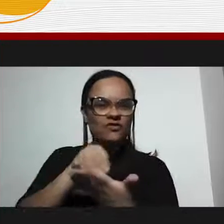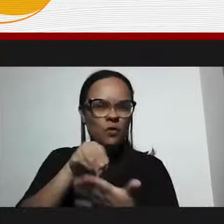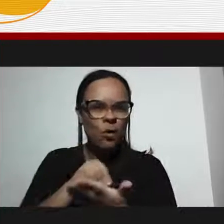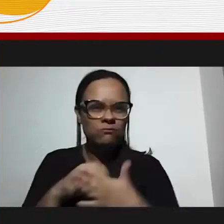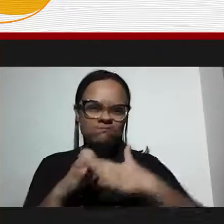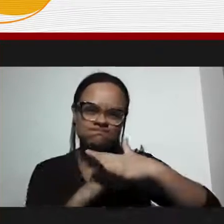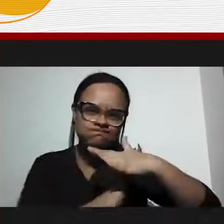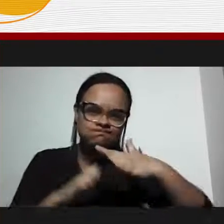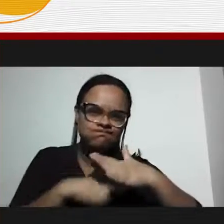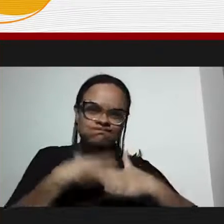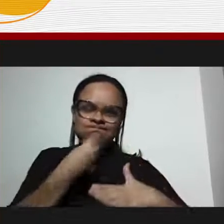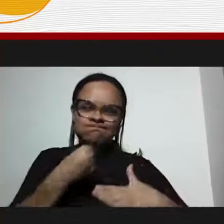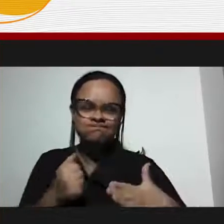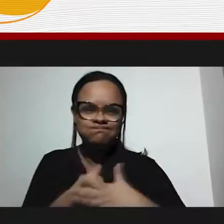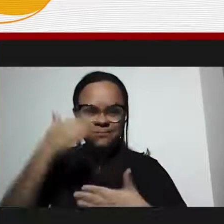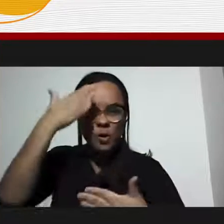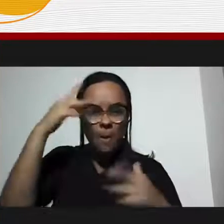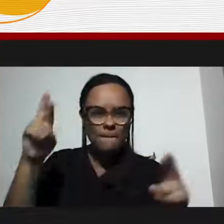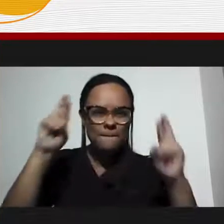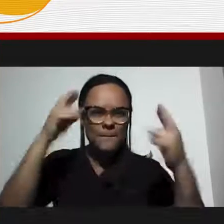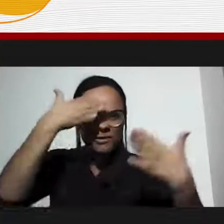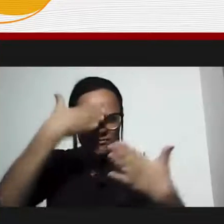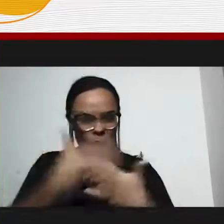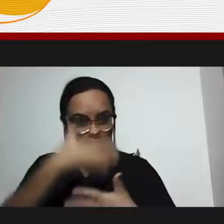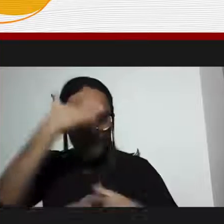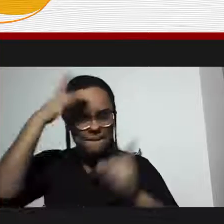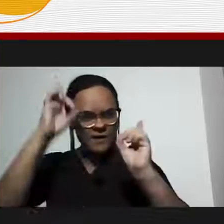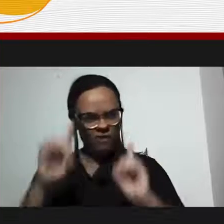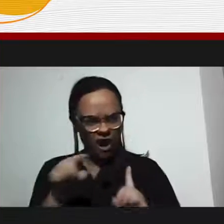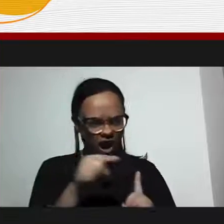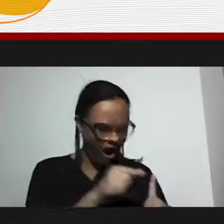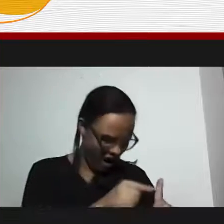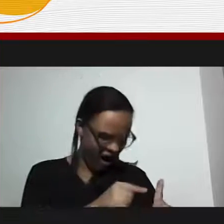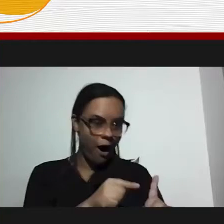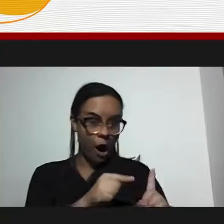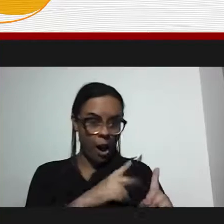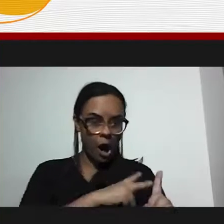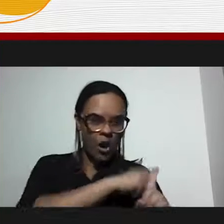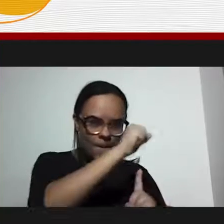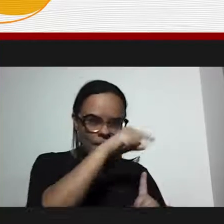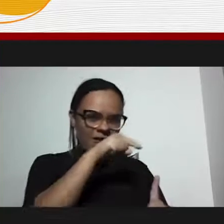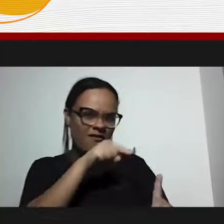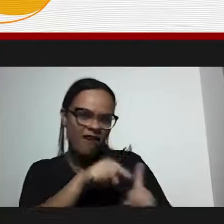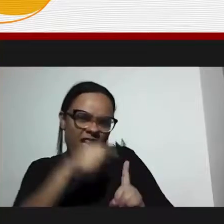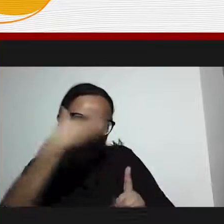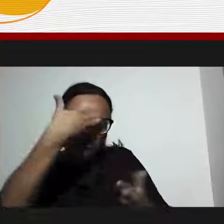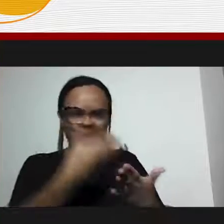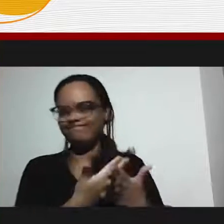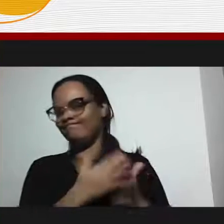empresários acreditarem que uma pessoa com deficiência pode ser campeã. E